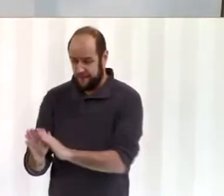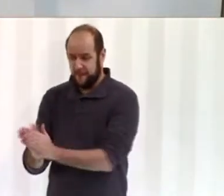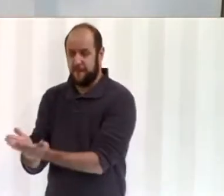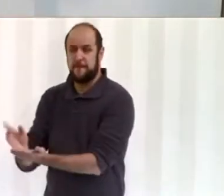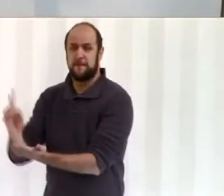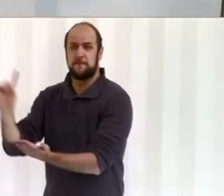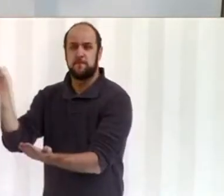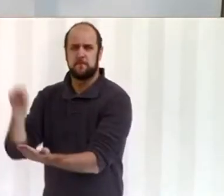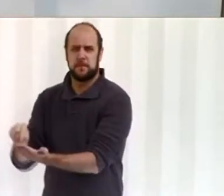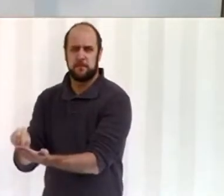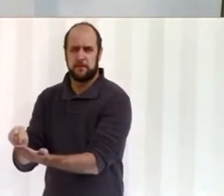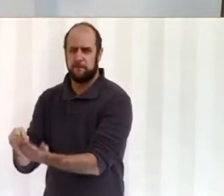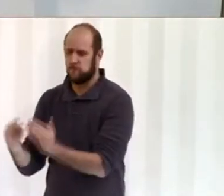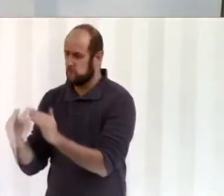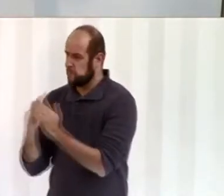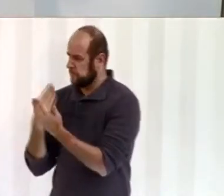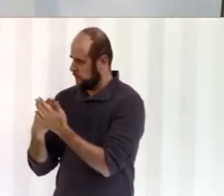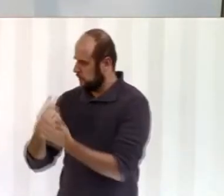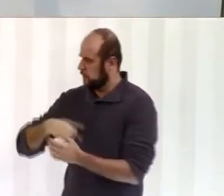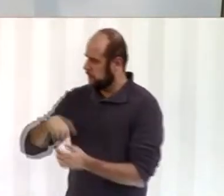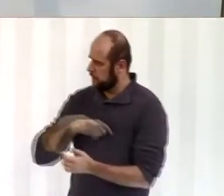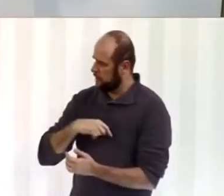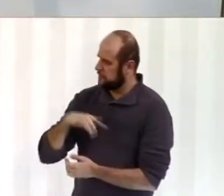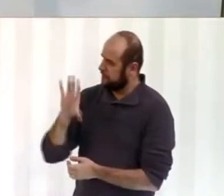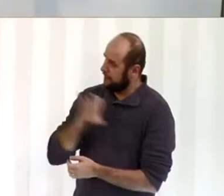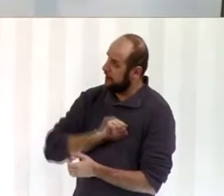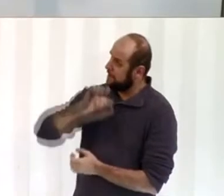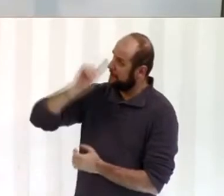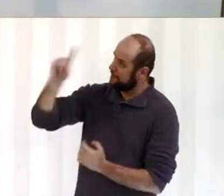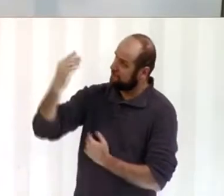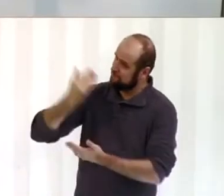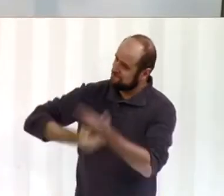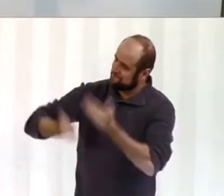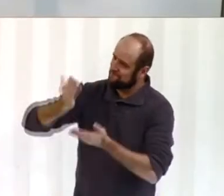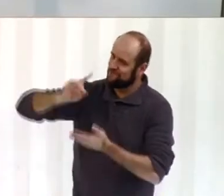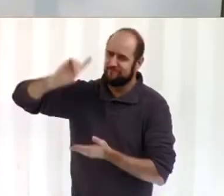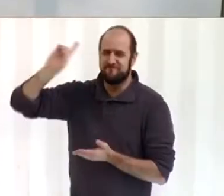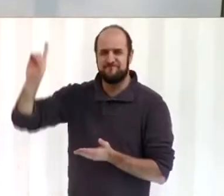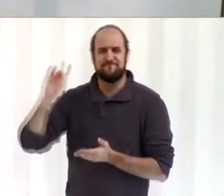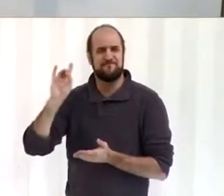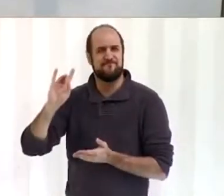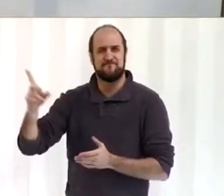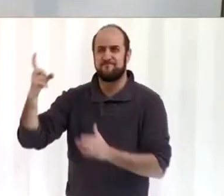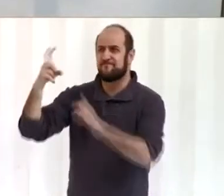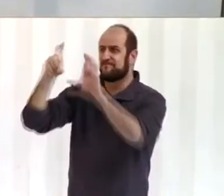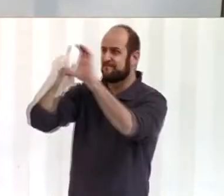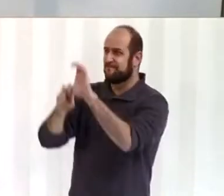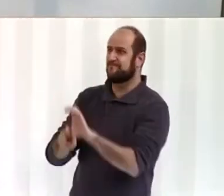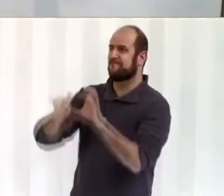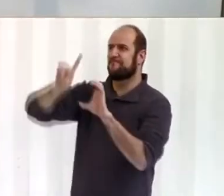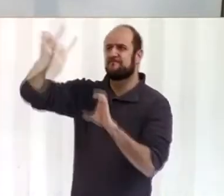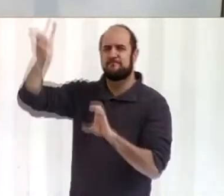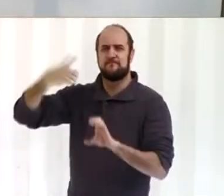escola confessional, amamos a Deus, servimos a Deus, dependemos de Deus nessa escola.